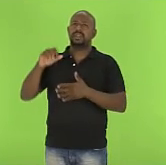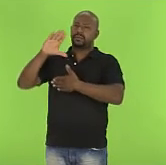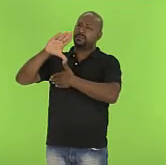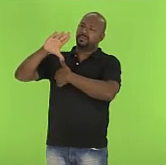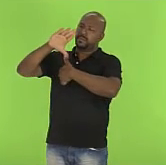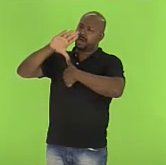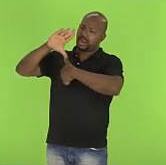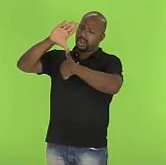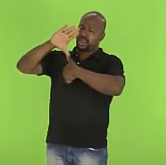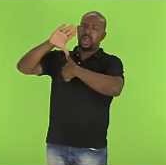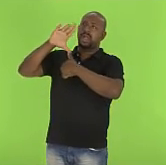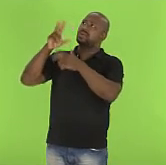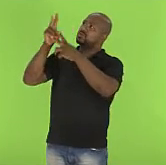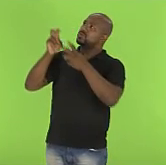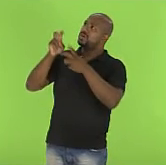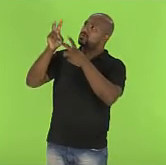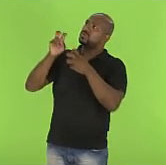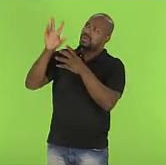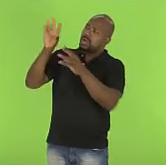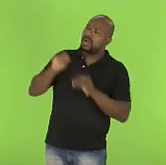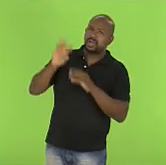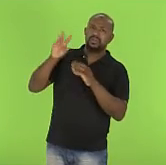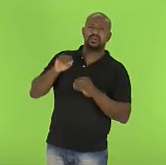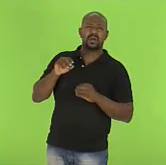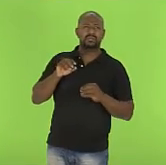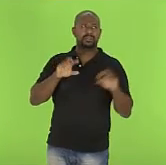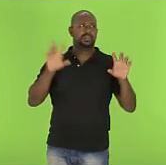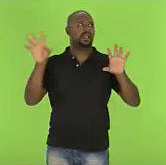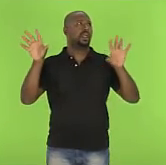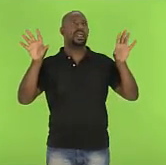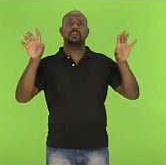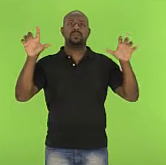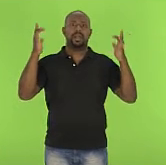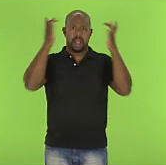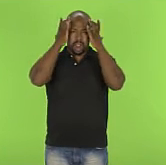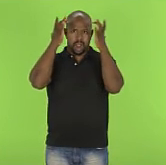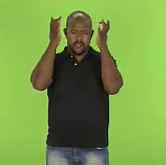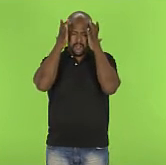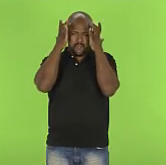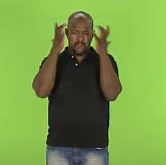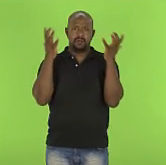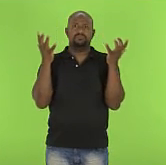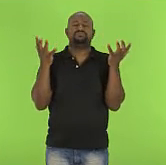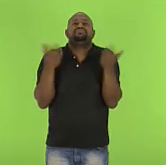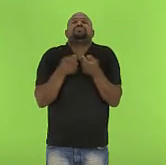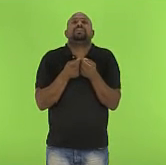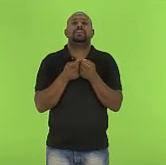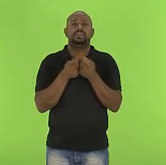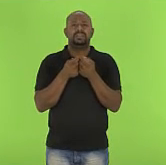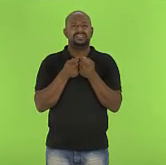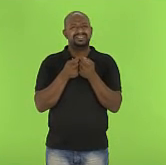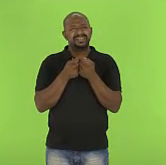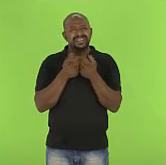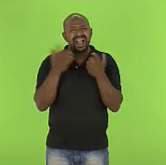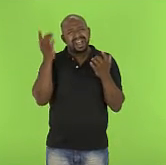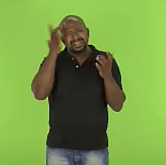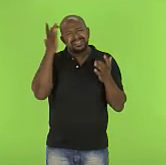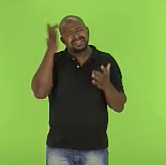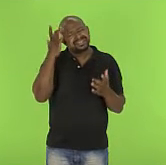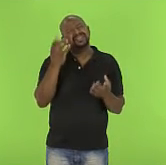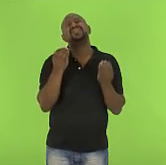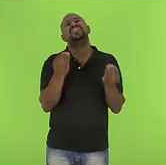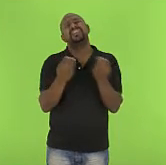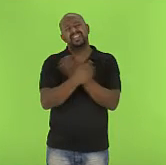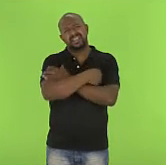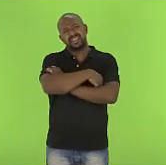do Norte, como se eles lá fossem os grandes sabedores. Grandes sabedores